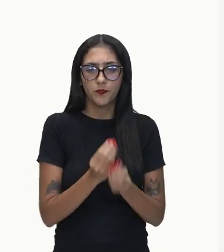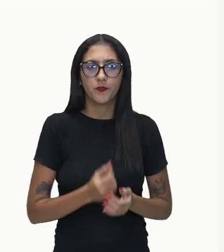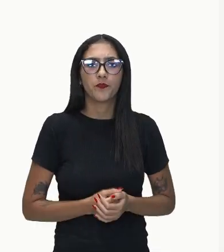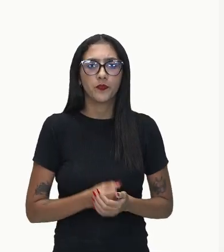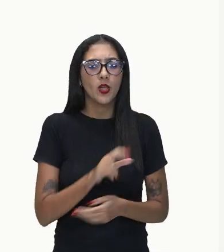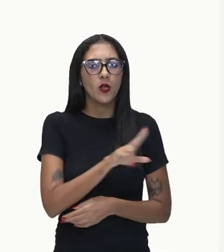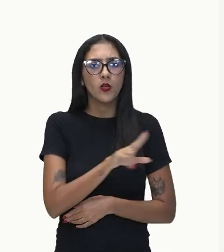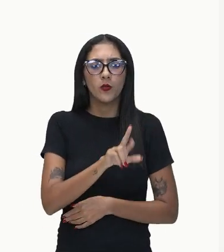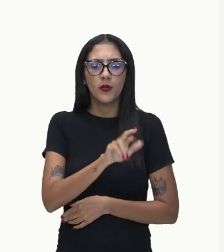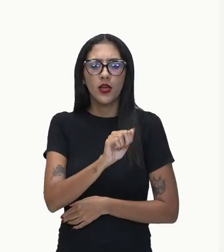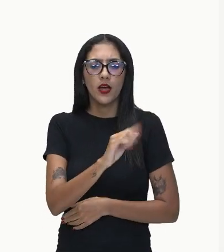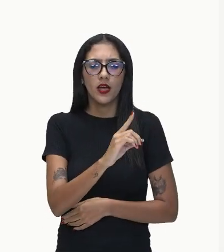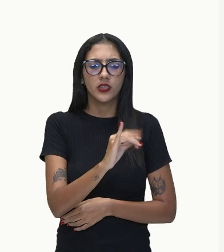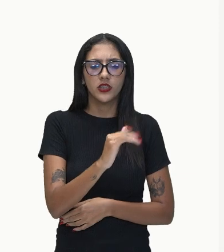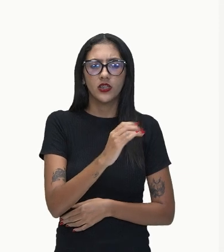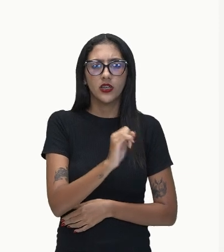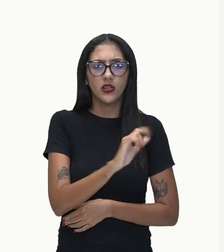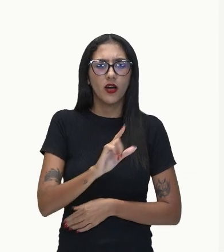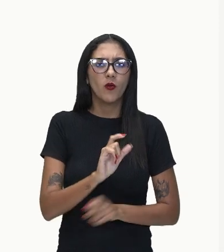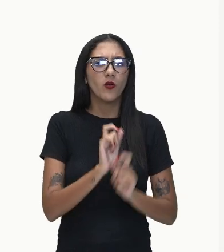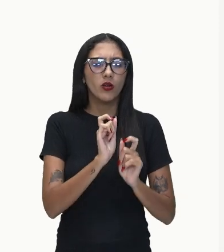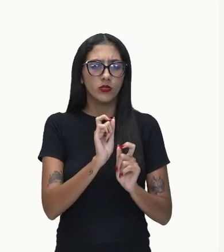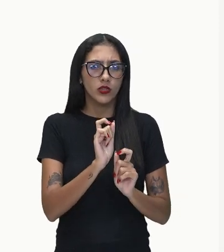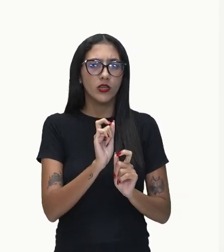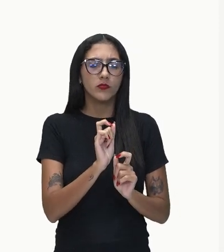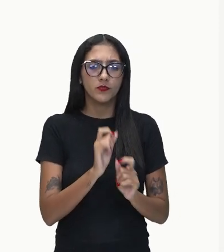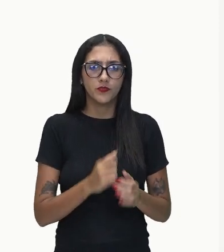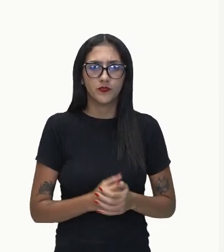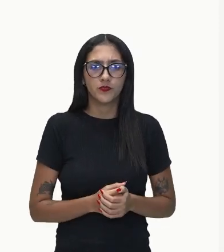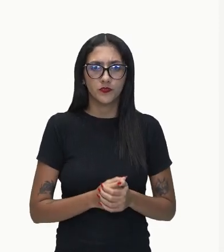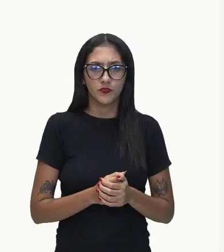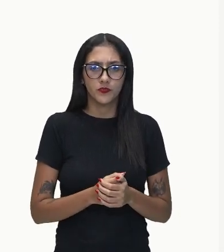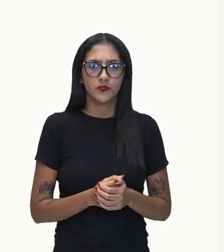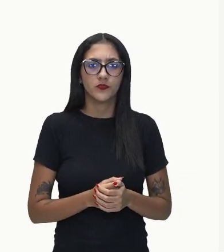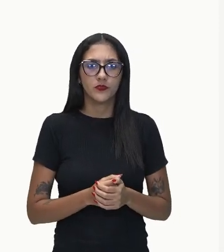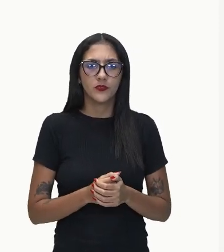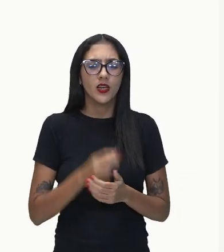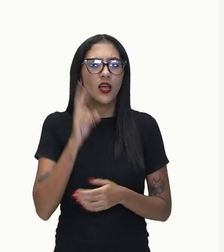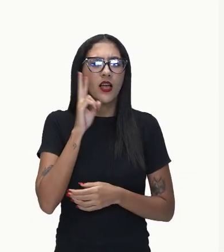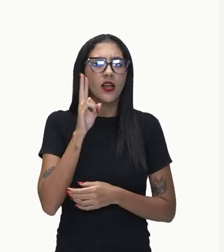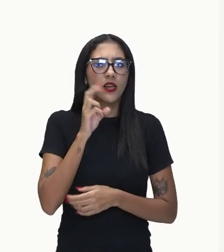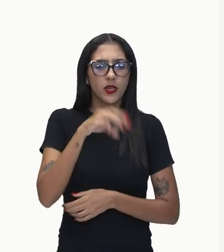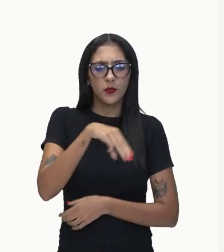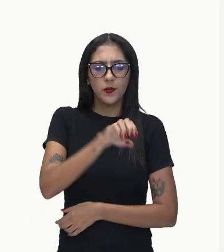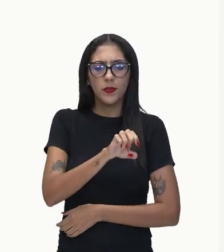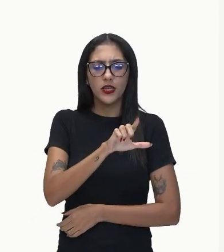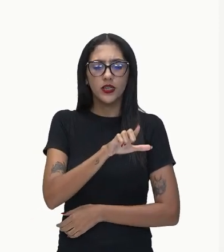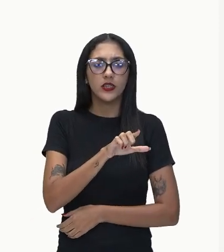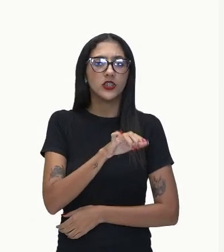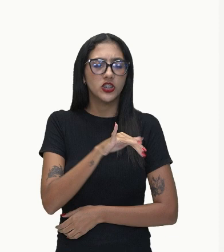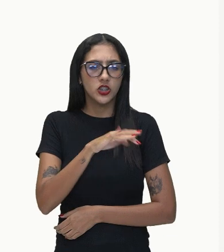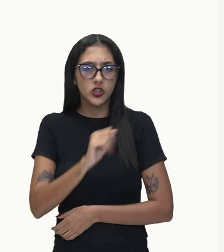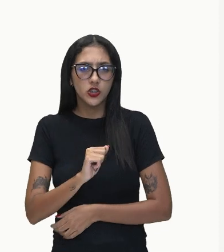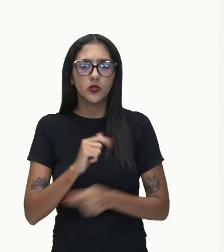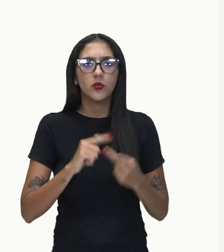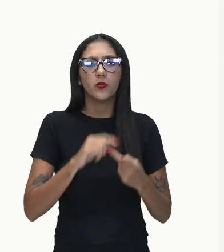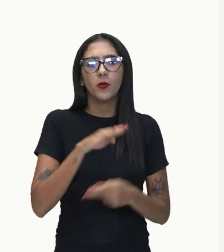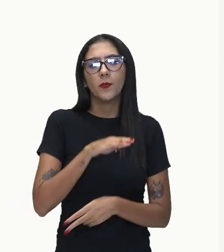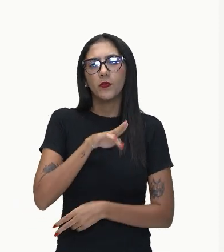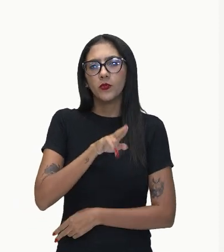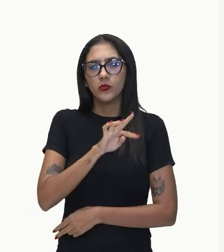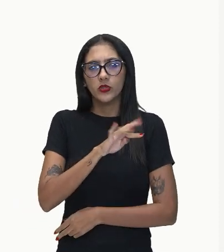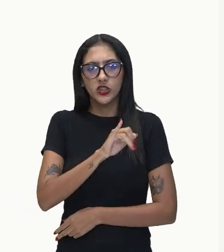Quando a gente fala em radical, eu estou falando daquele com terminação -il. Metil, etil, propil,